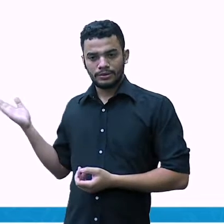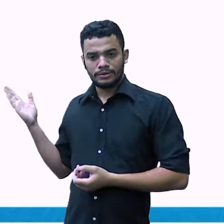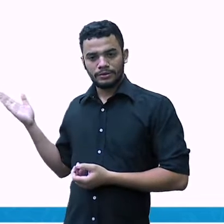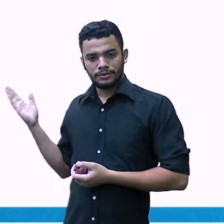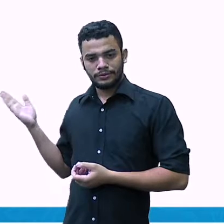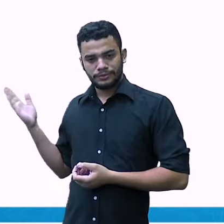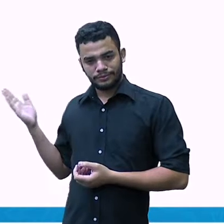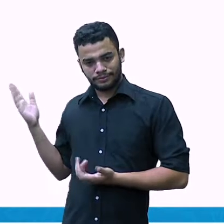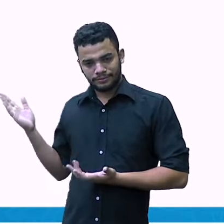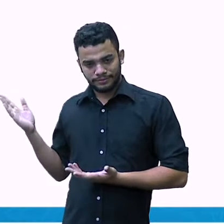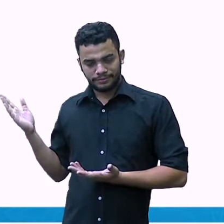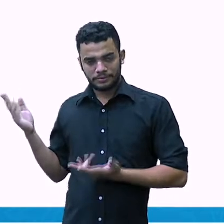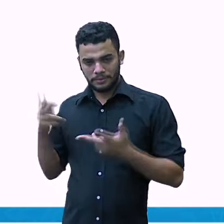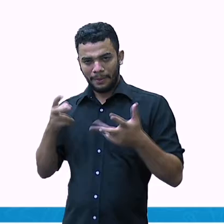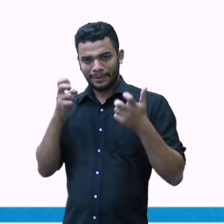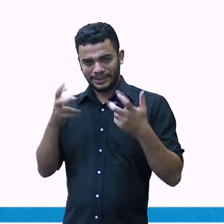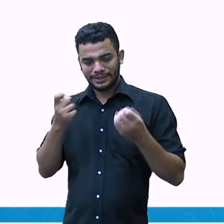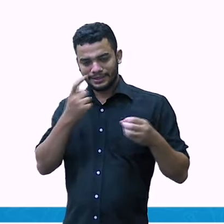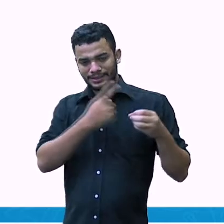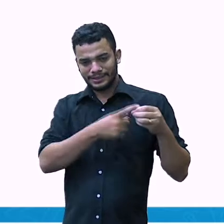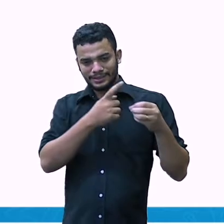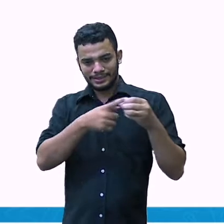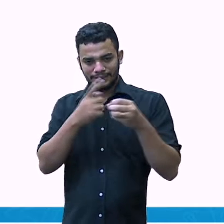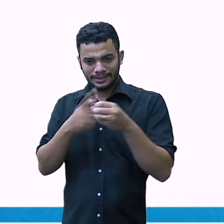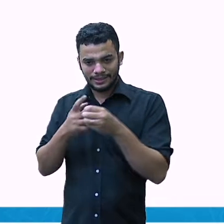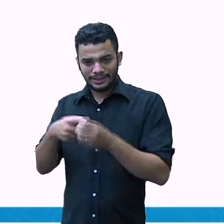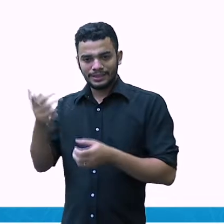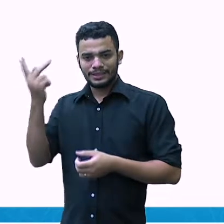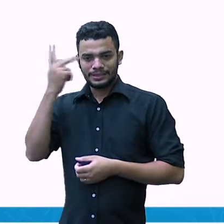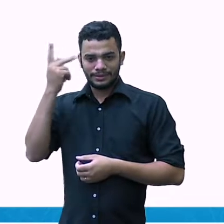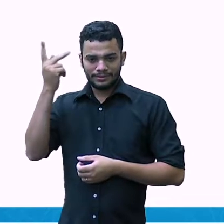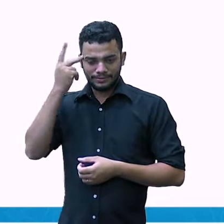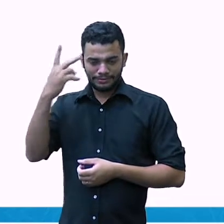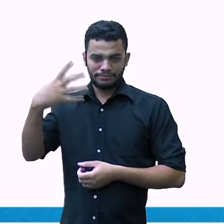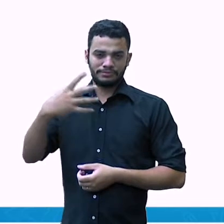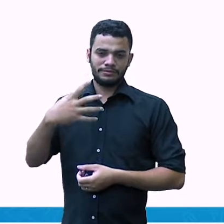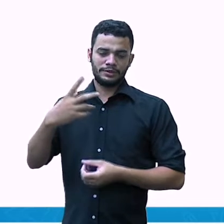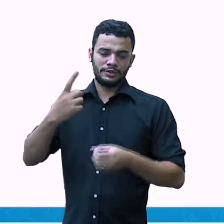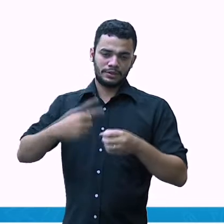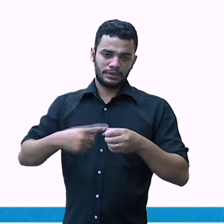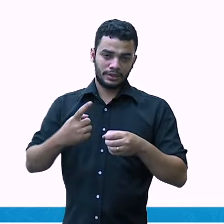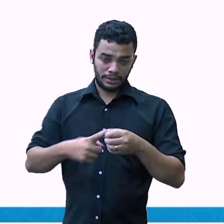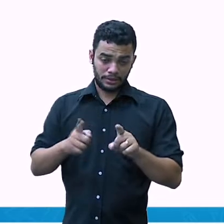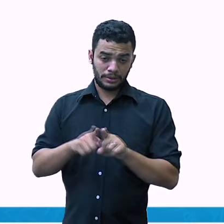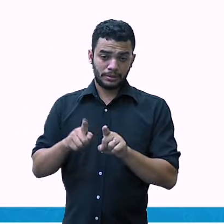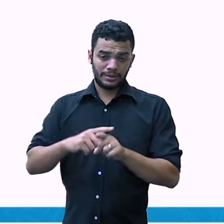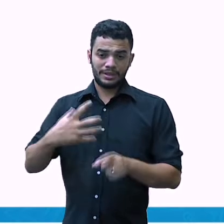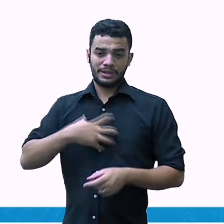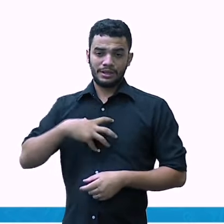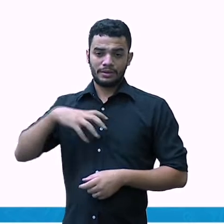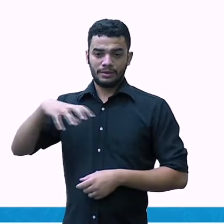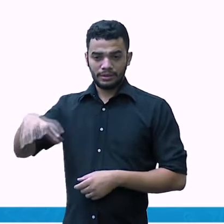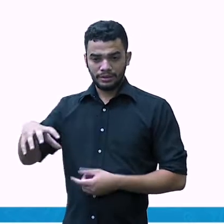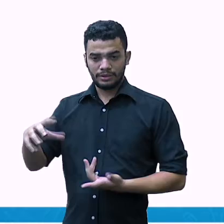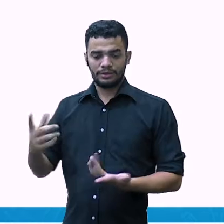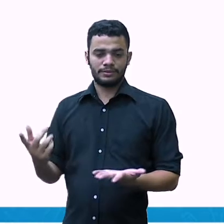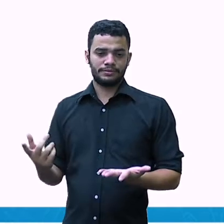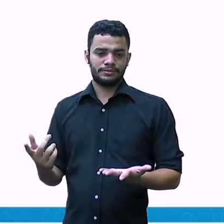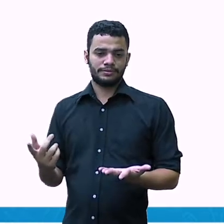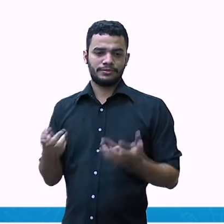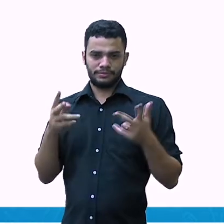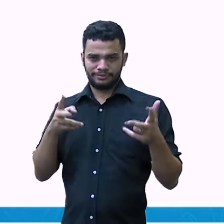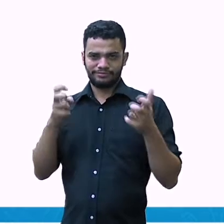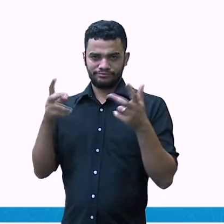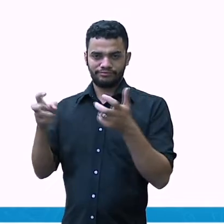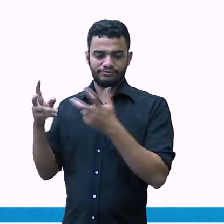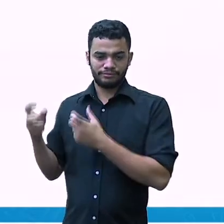São Paulo e vista da cidade de Caetité, na Bahia, certo? Então, nós observamos como há